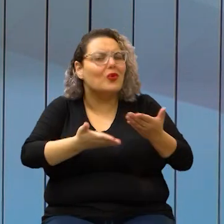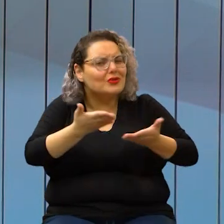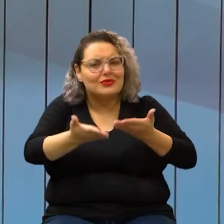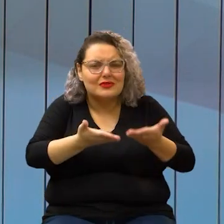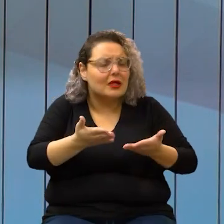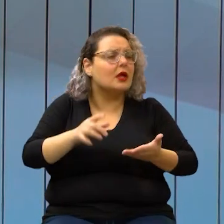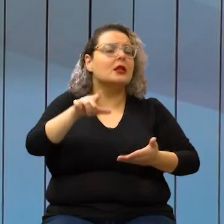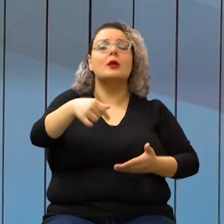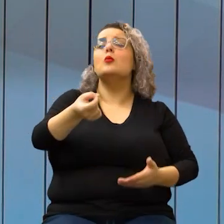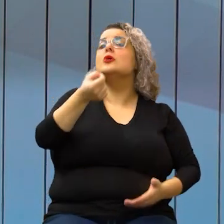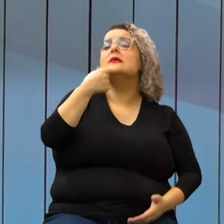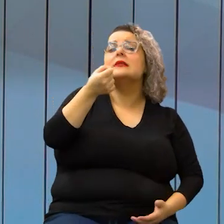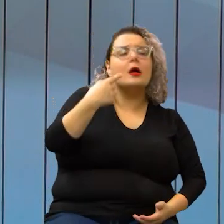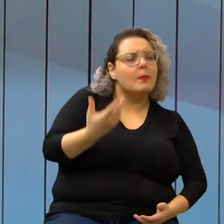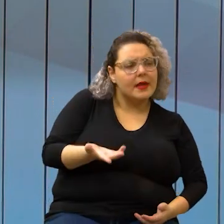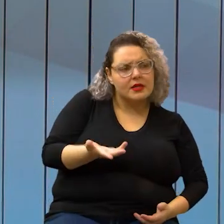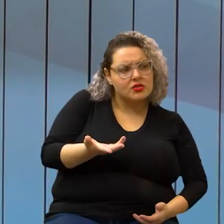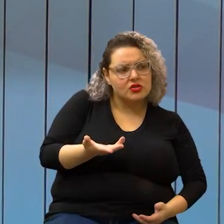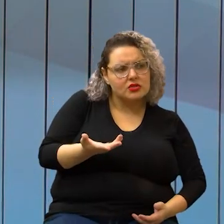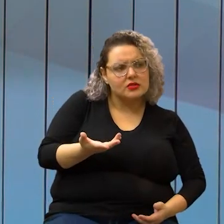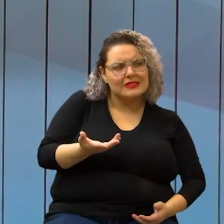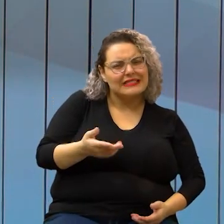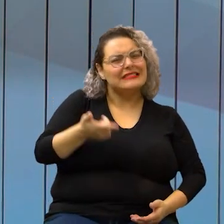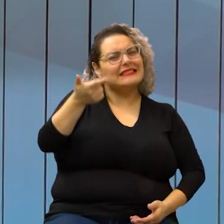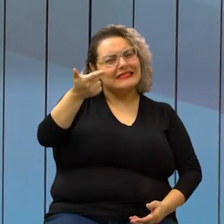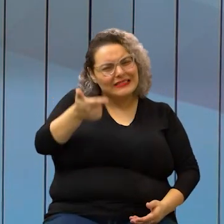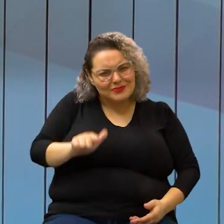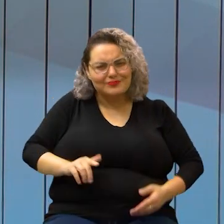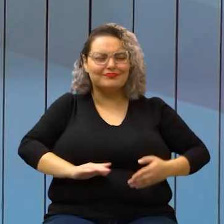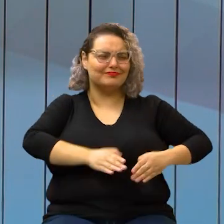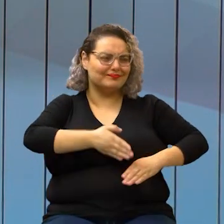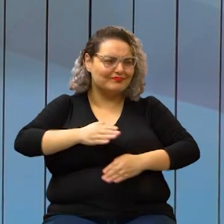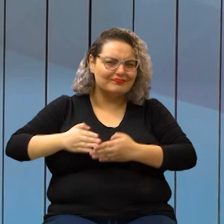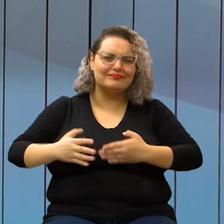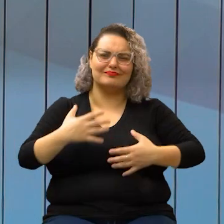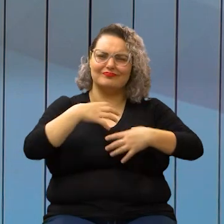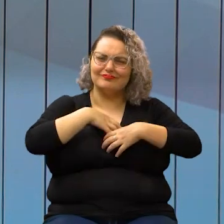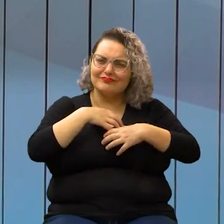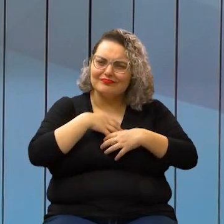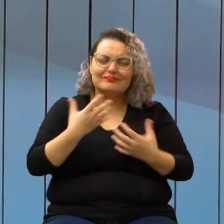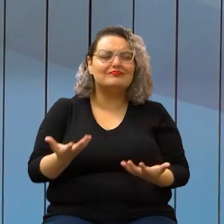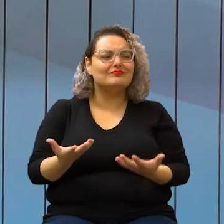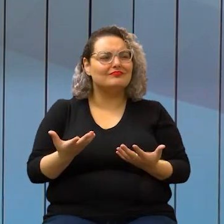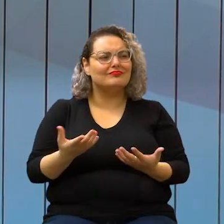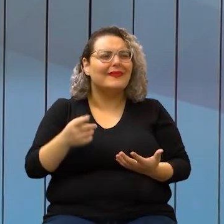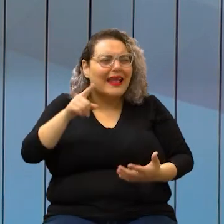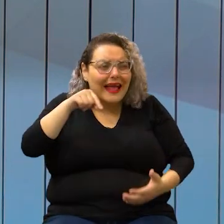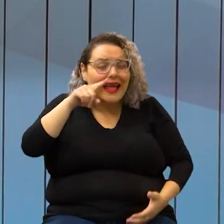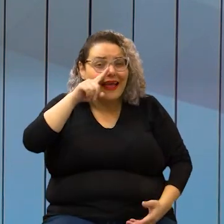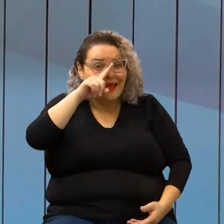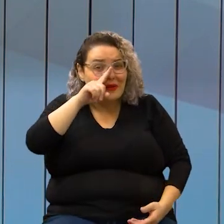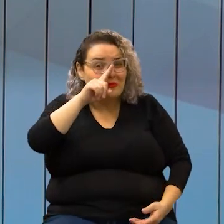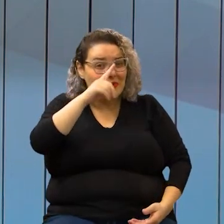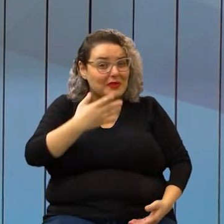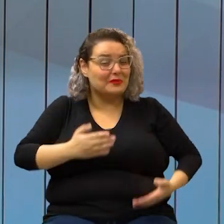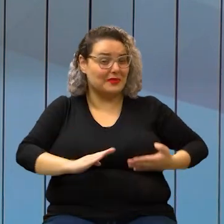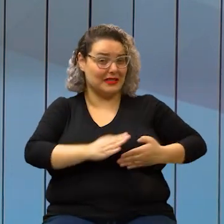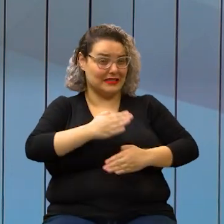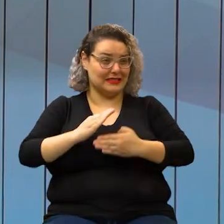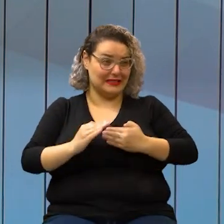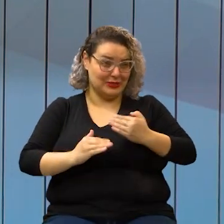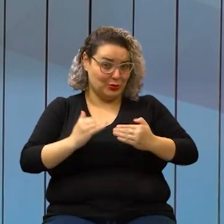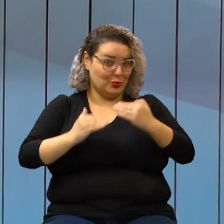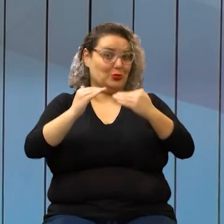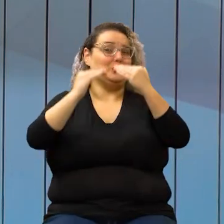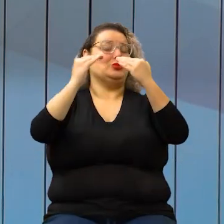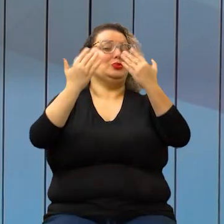tratamento, após a medicação, persistir os sintomas, é perigoso que essa